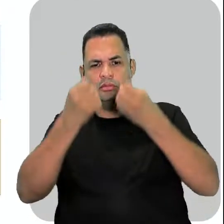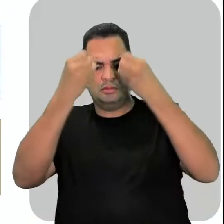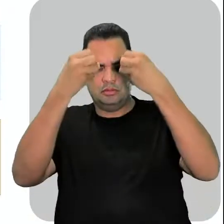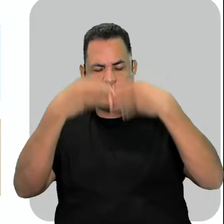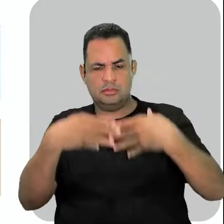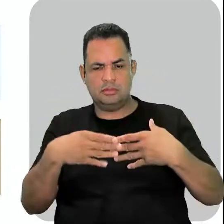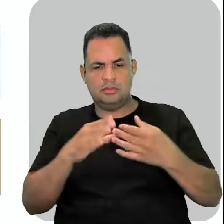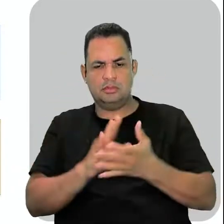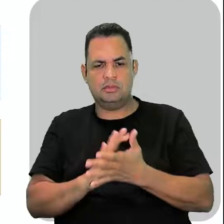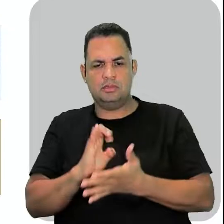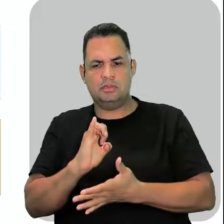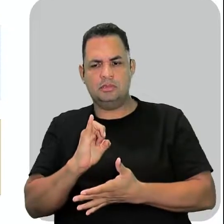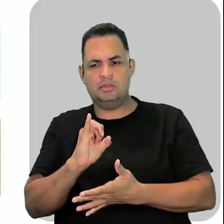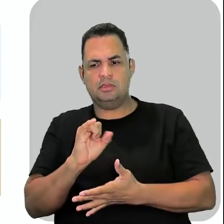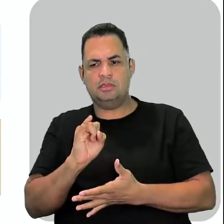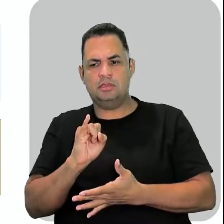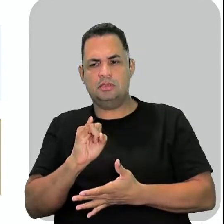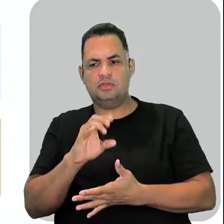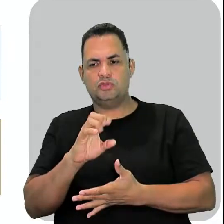são isômeros.